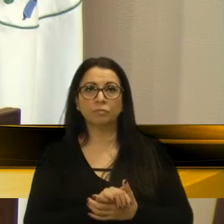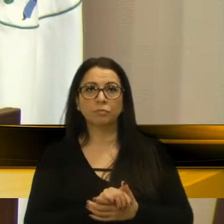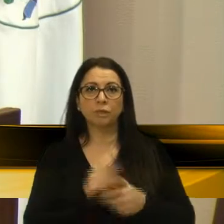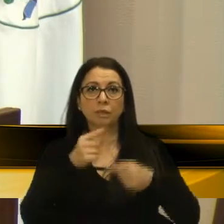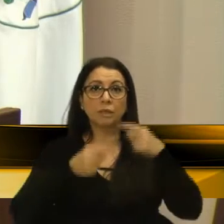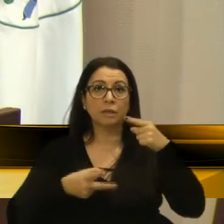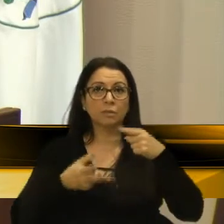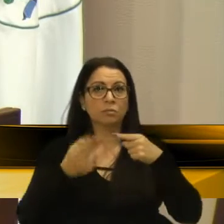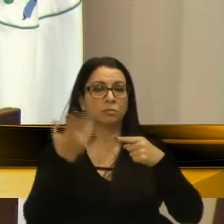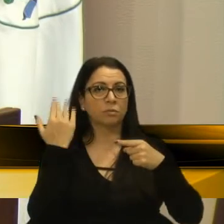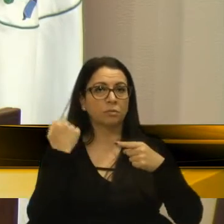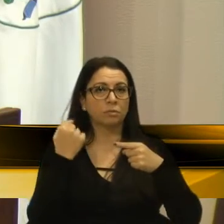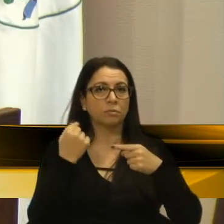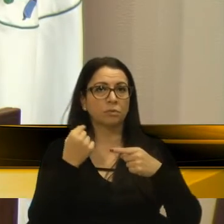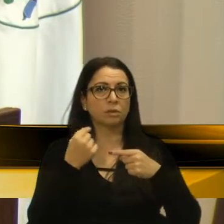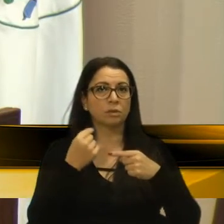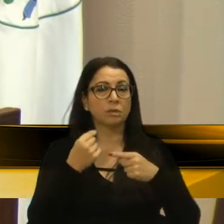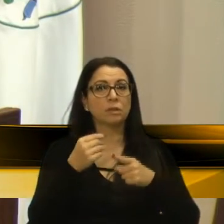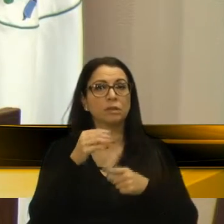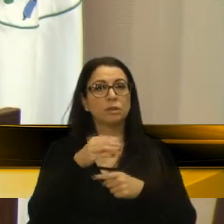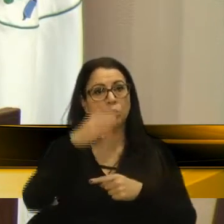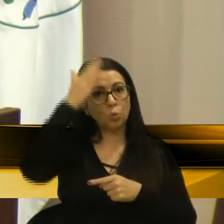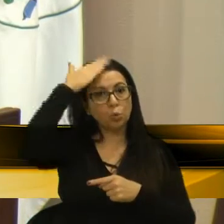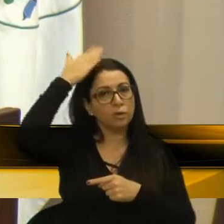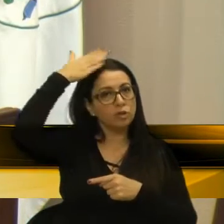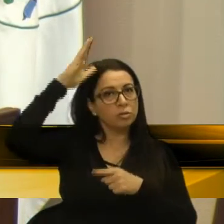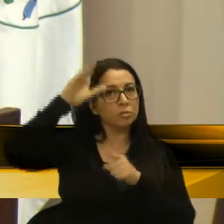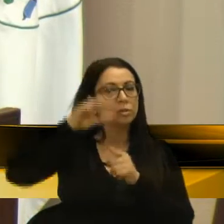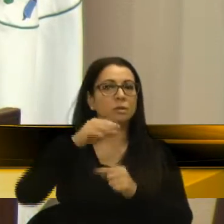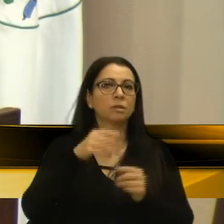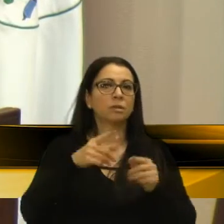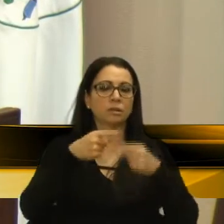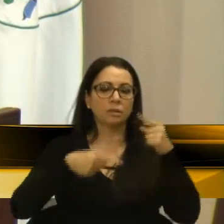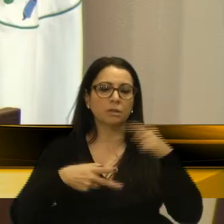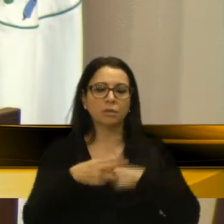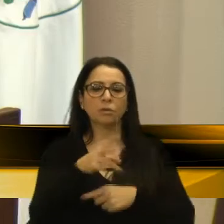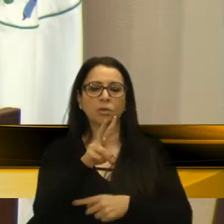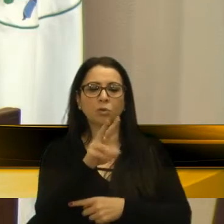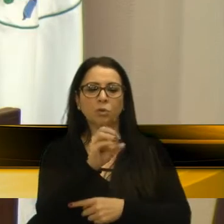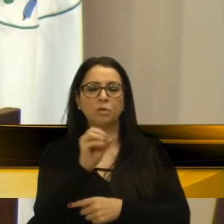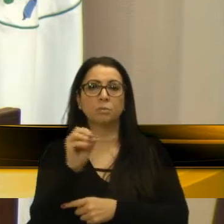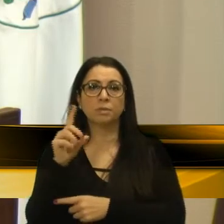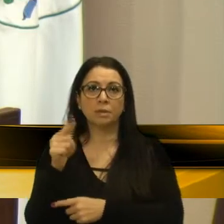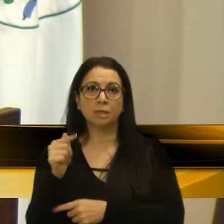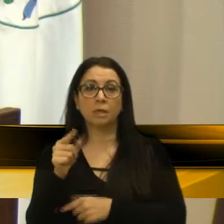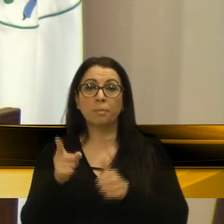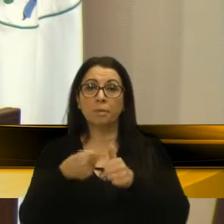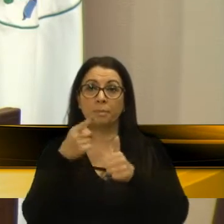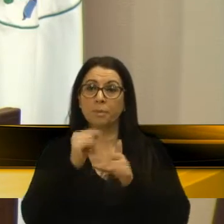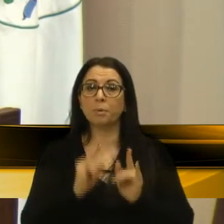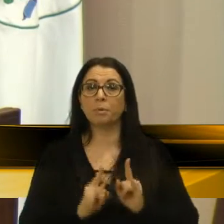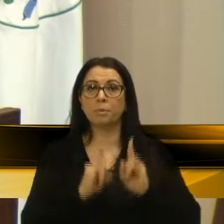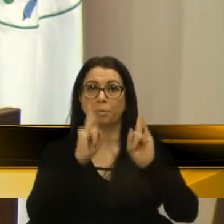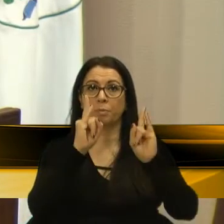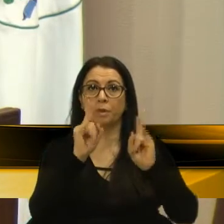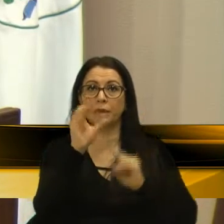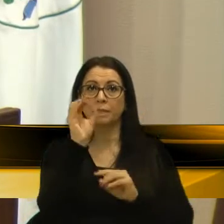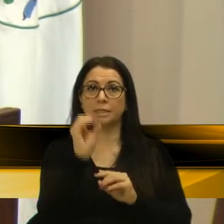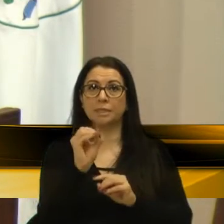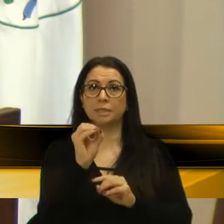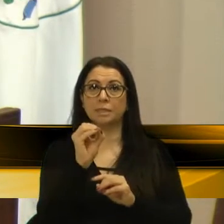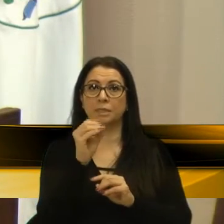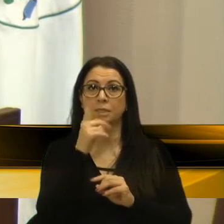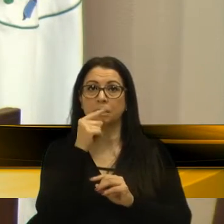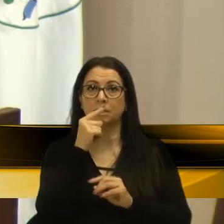inaugurado, é um prédio em Curitiba, ele foi inaugurado em 2017. É o primeiro edifício zero água